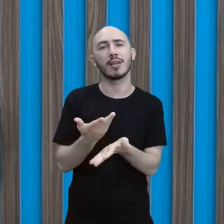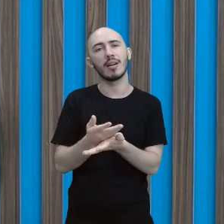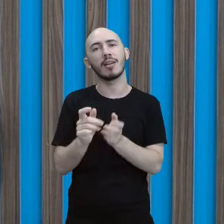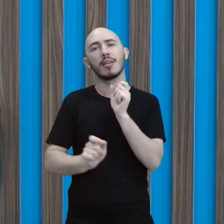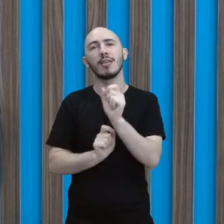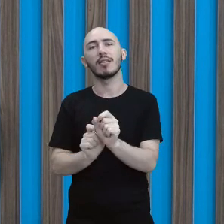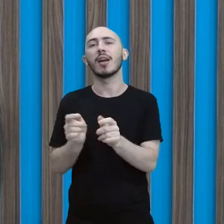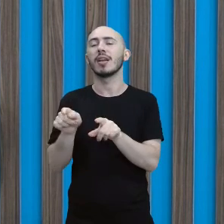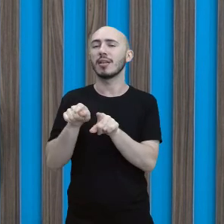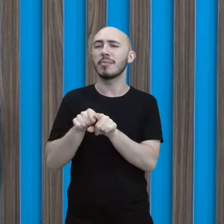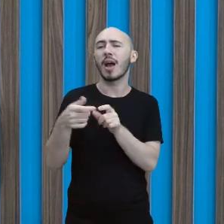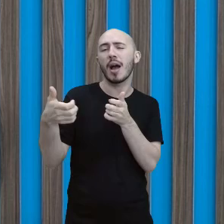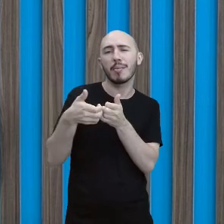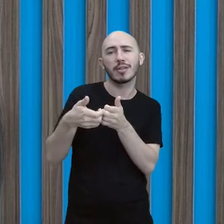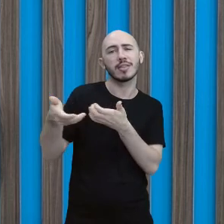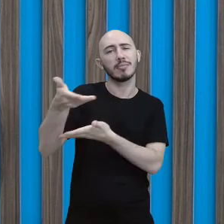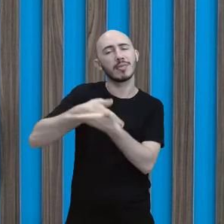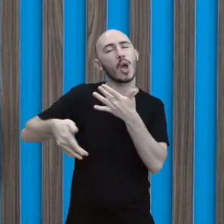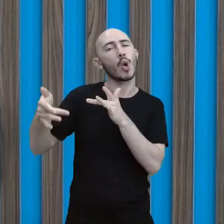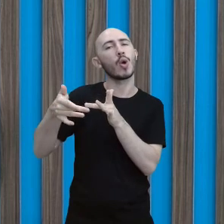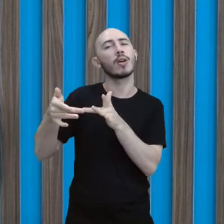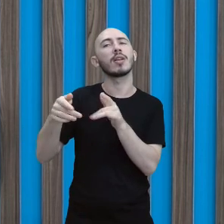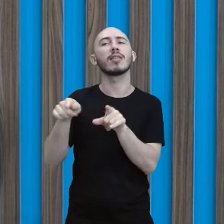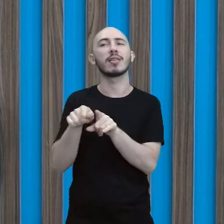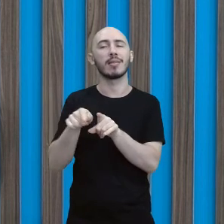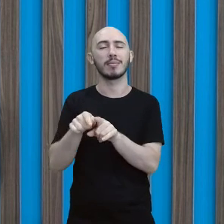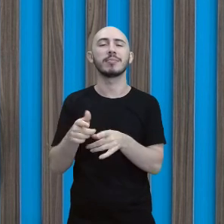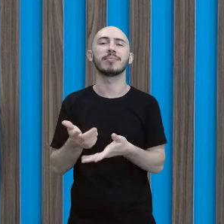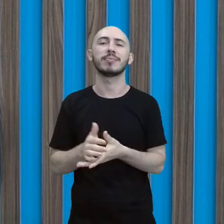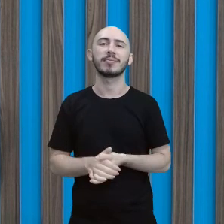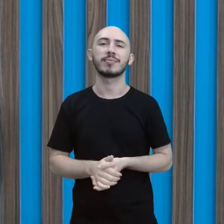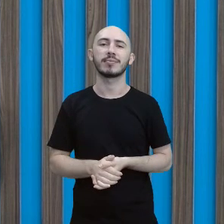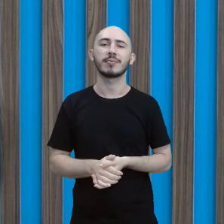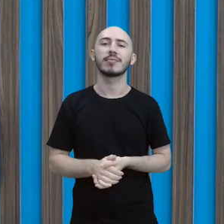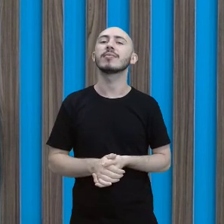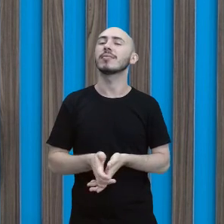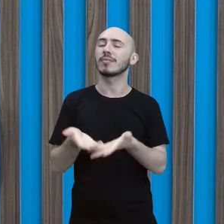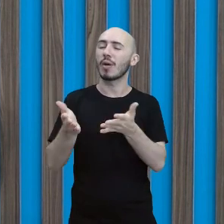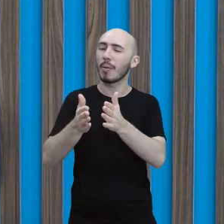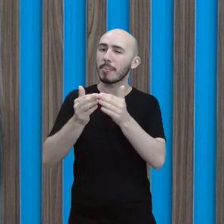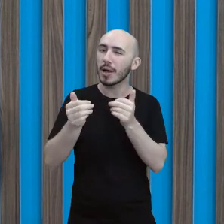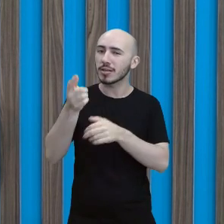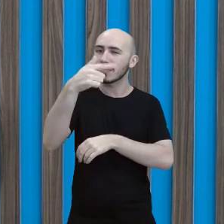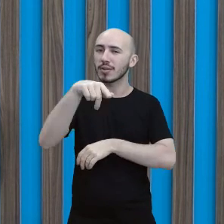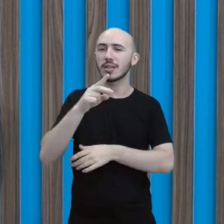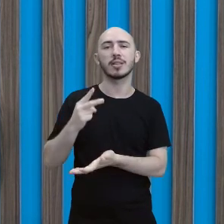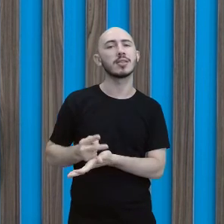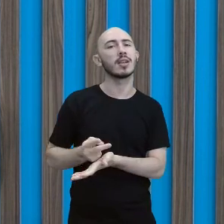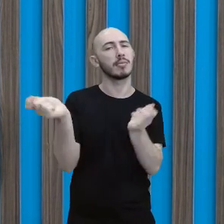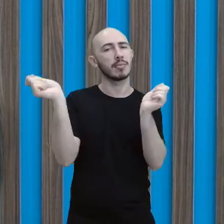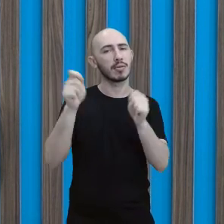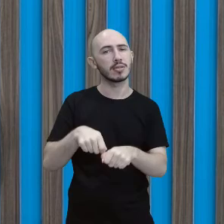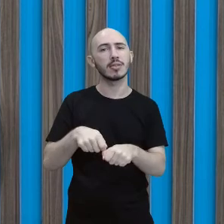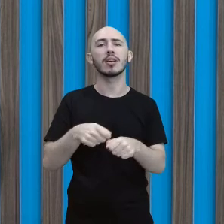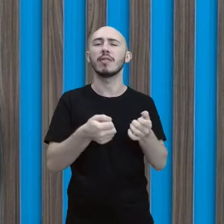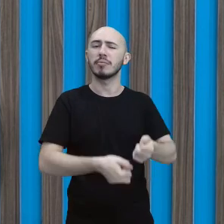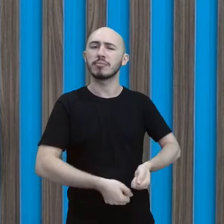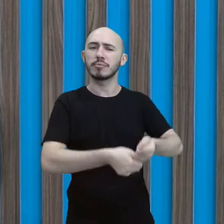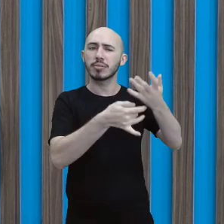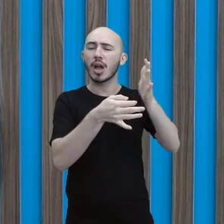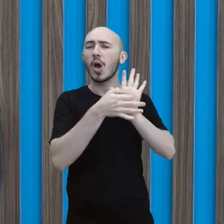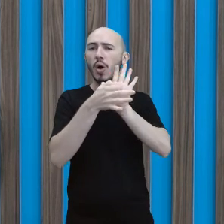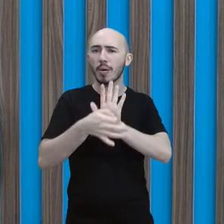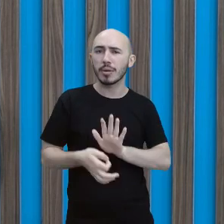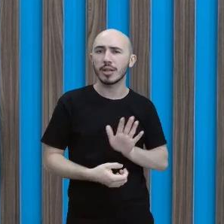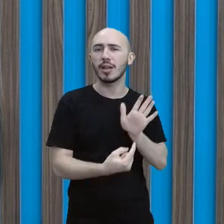diminui a nossa distância, né? Das telas aí. Então, eu faço esse apelo aí para vocês sempre que puderem, gente. Façam comentários,